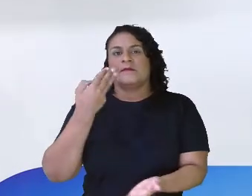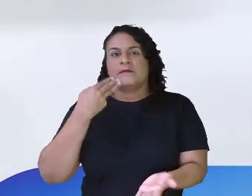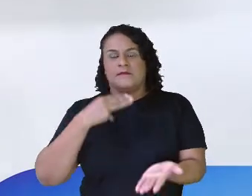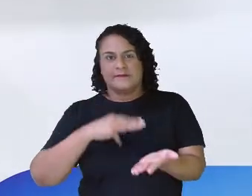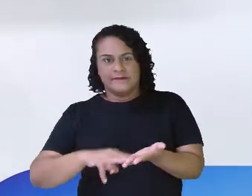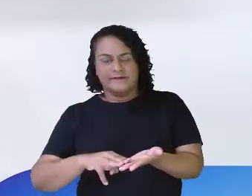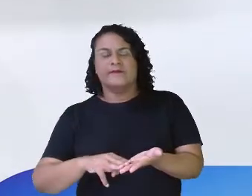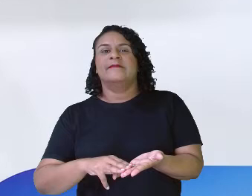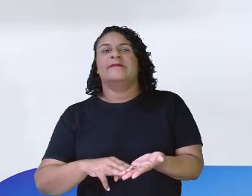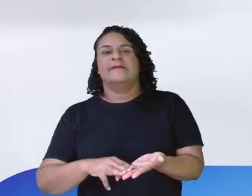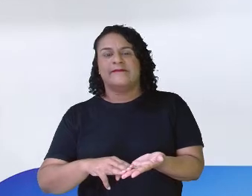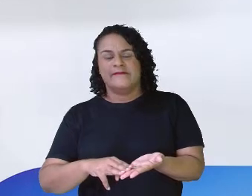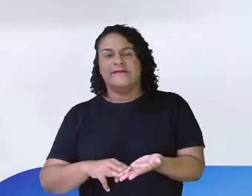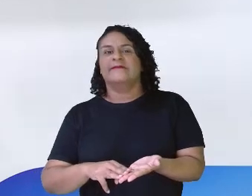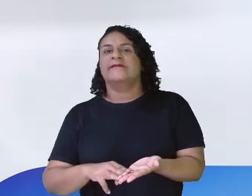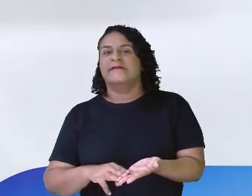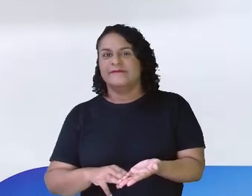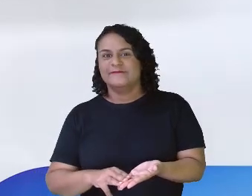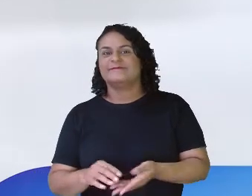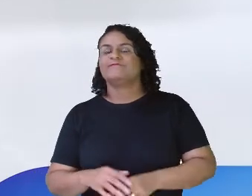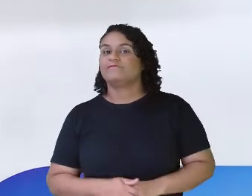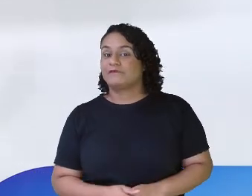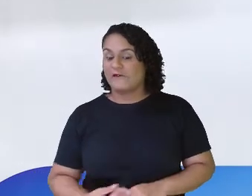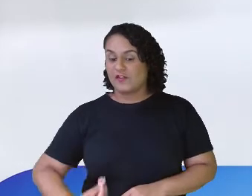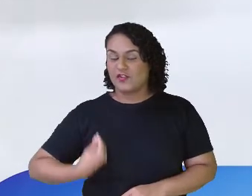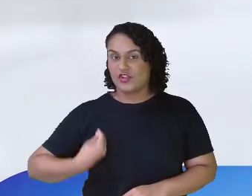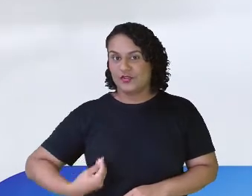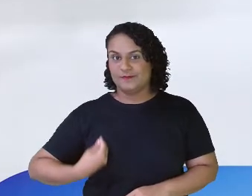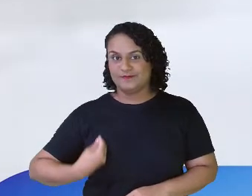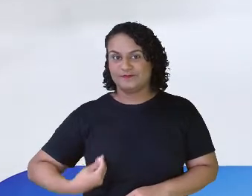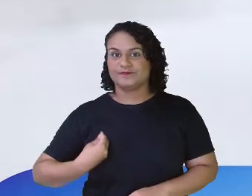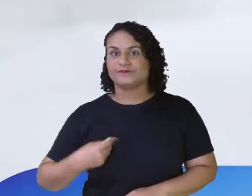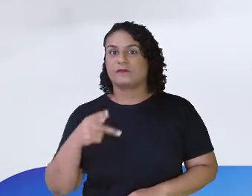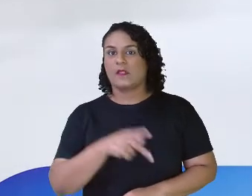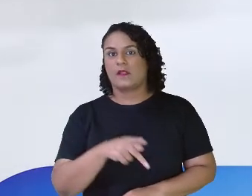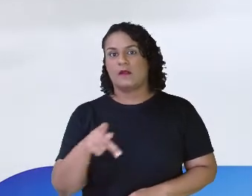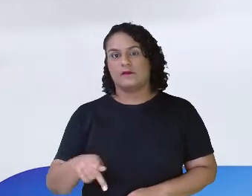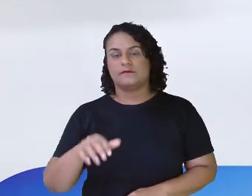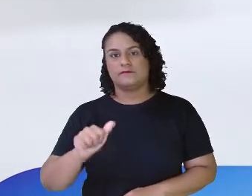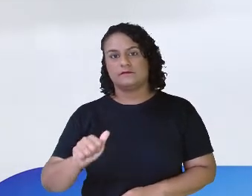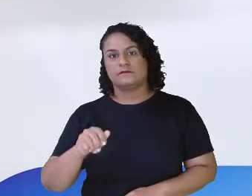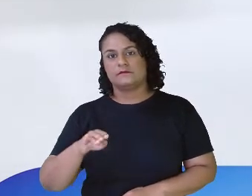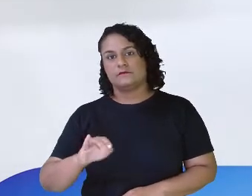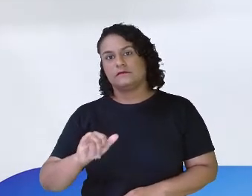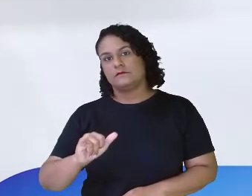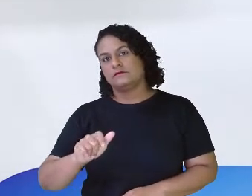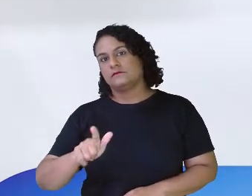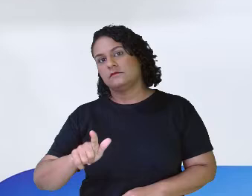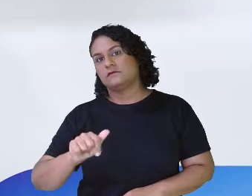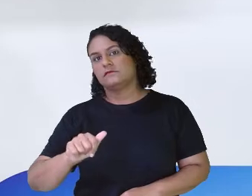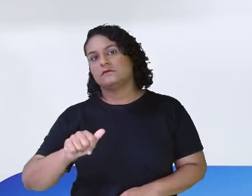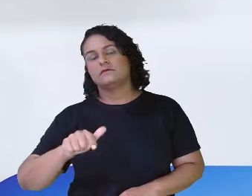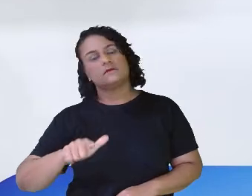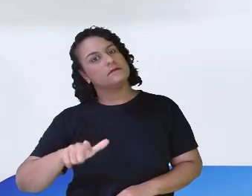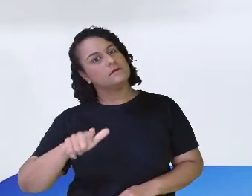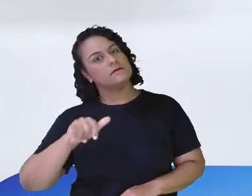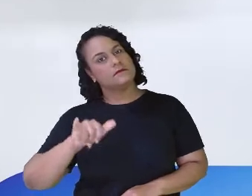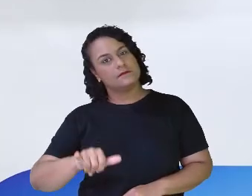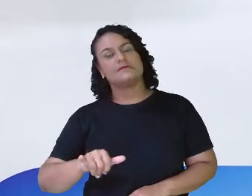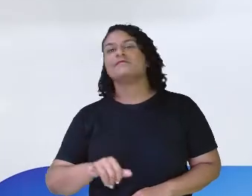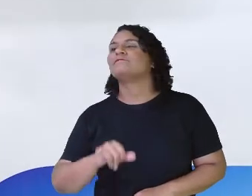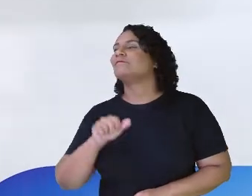a sua mensagem vai chegar aqui ao vivo. A professora Abigail está a postos, depois de uma aula de conto de